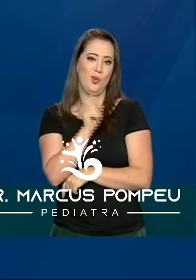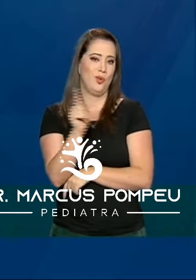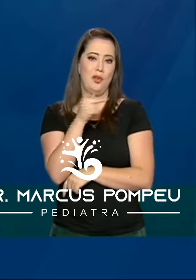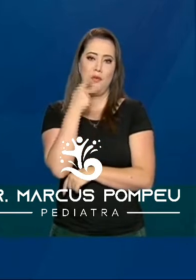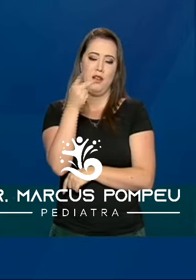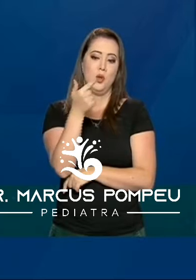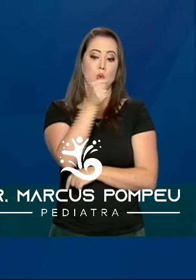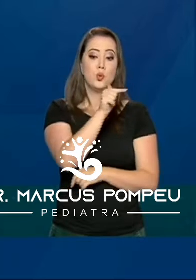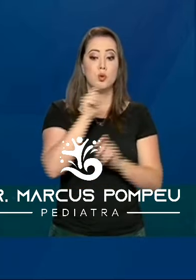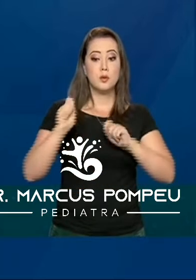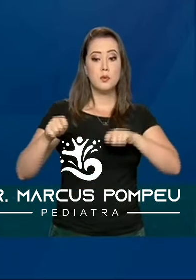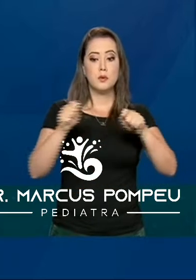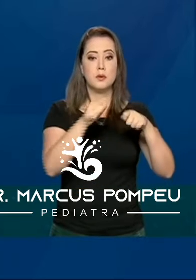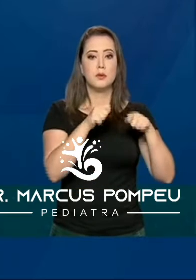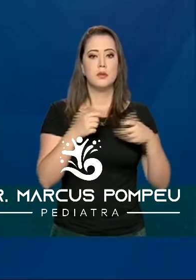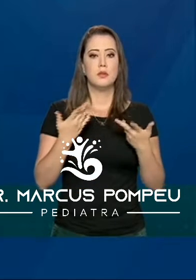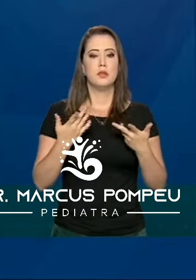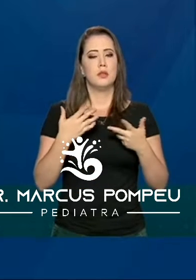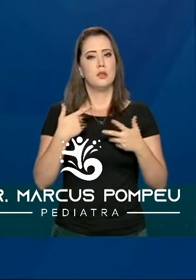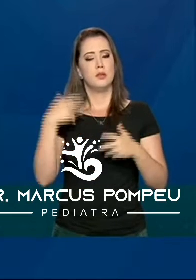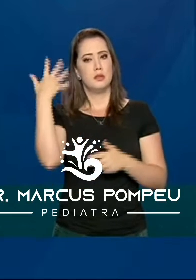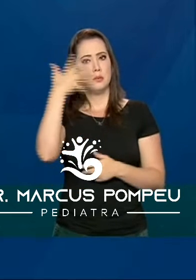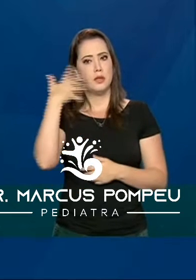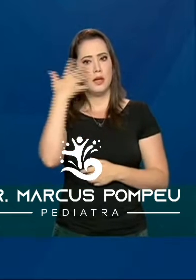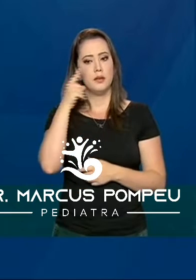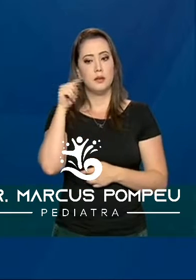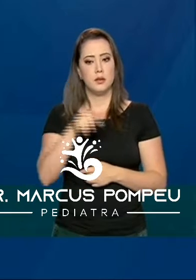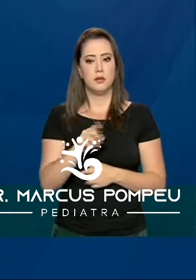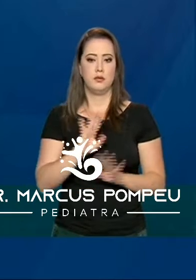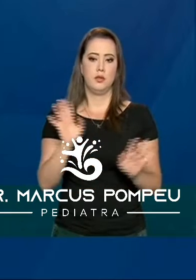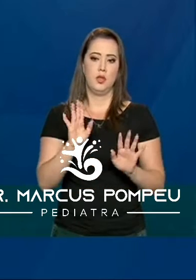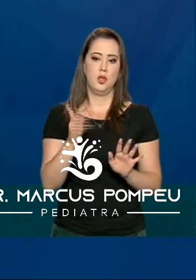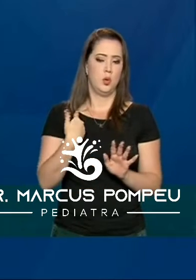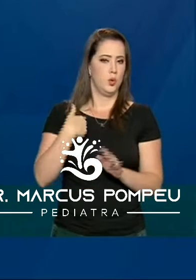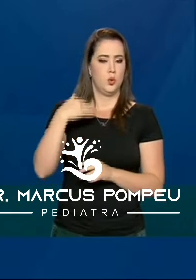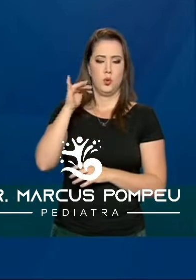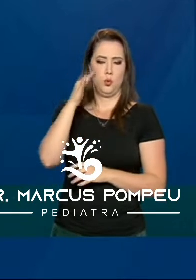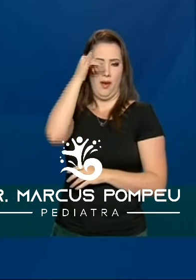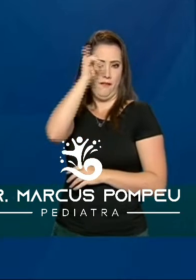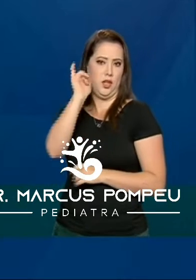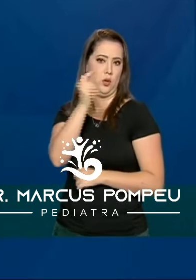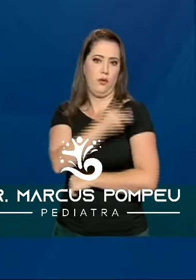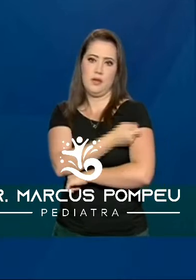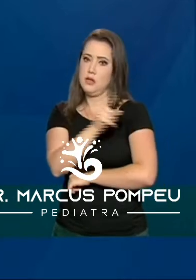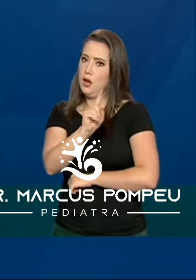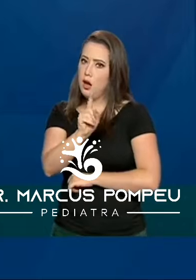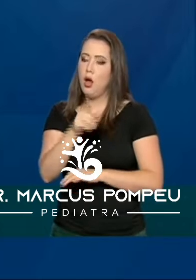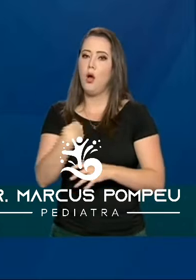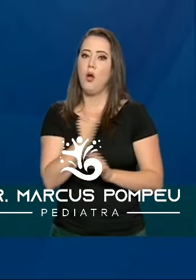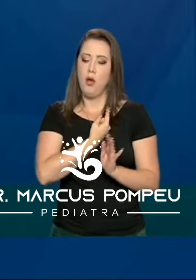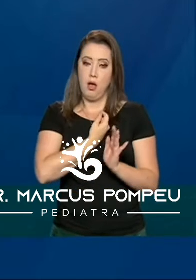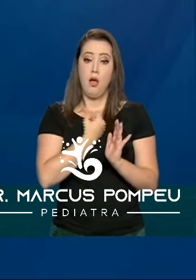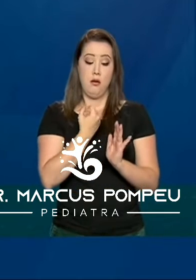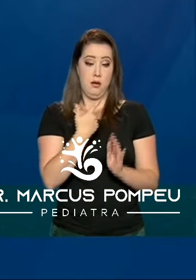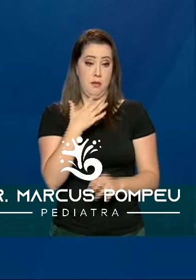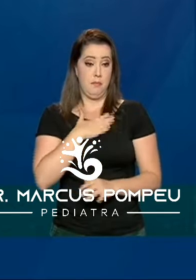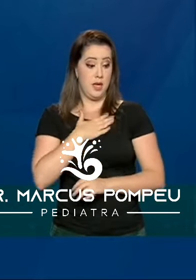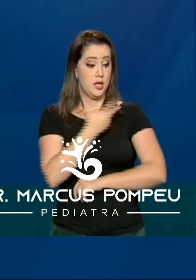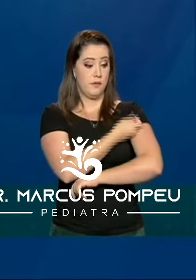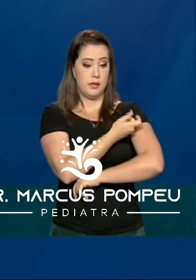nas outras plataformas que as pessoas brilhantemente aqui falaram. Eu não sou anti-vax. Nunca fui, eu tenho minha carteirinha completa de